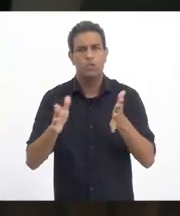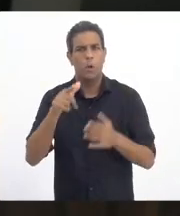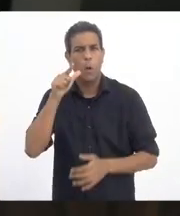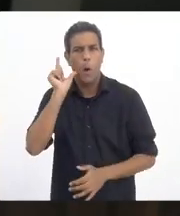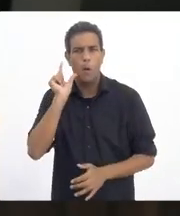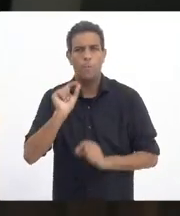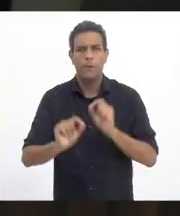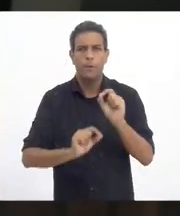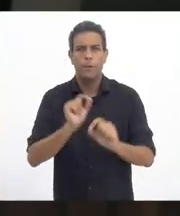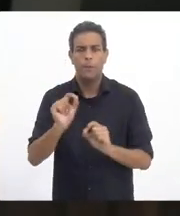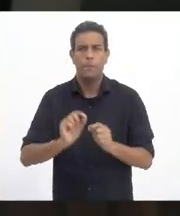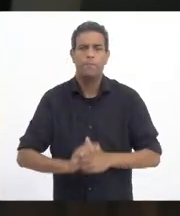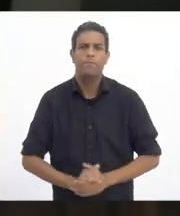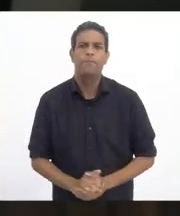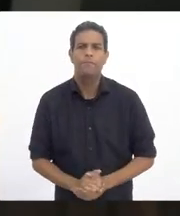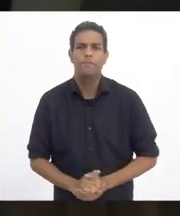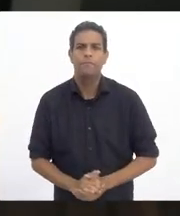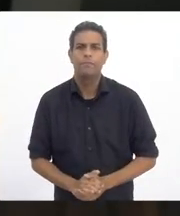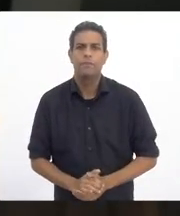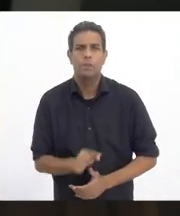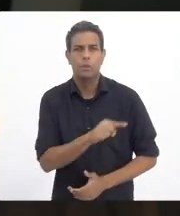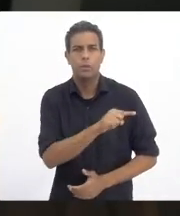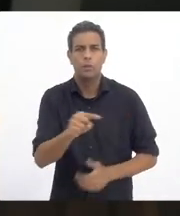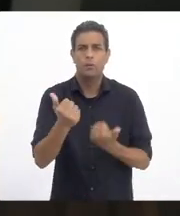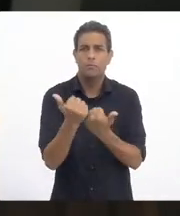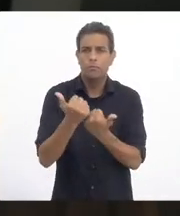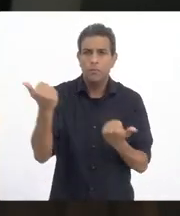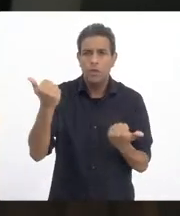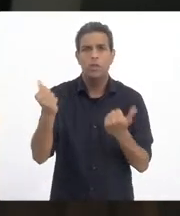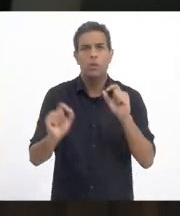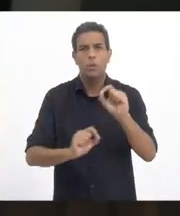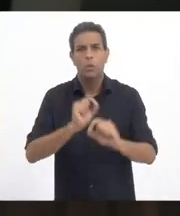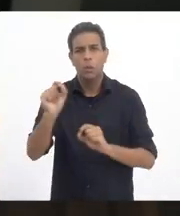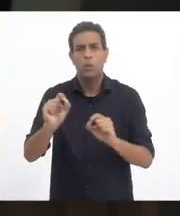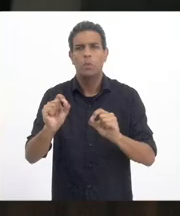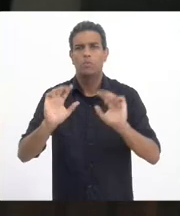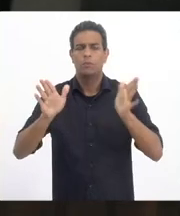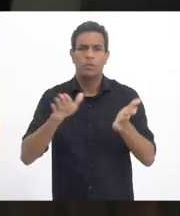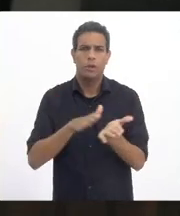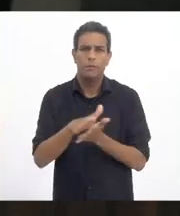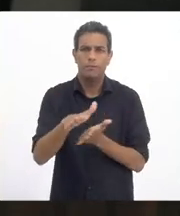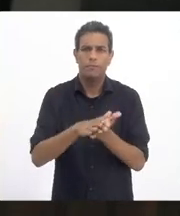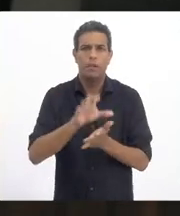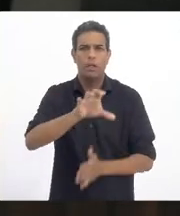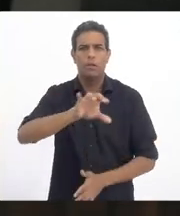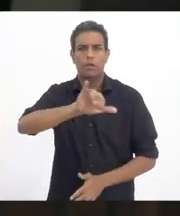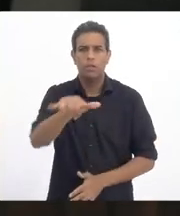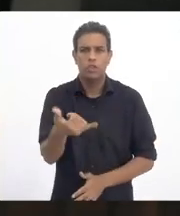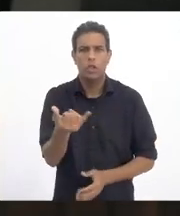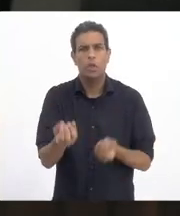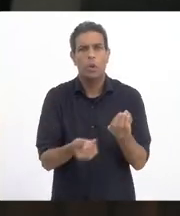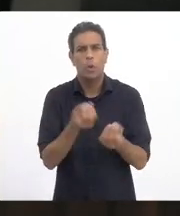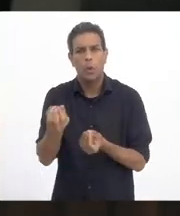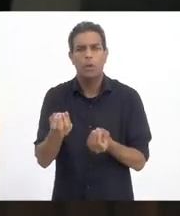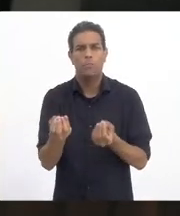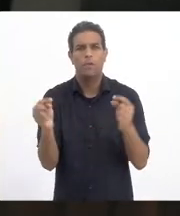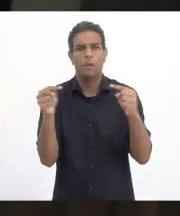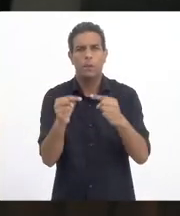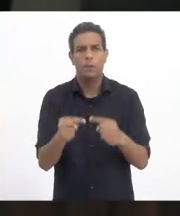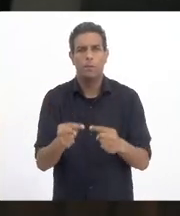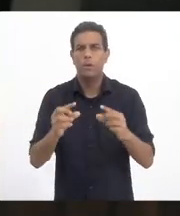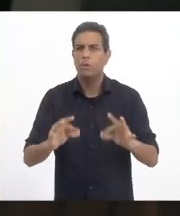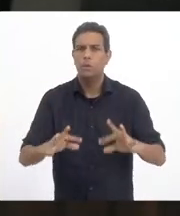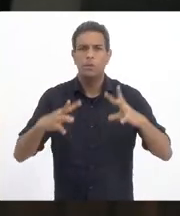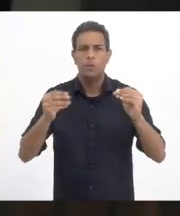ontem o parecer do substitutivo da CCJ foi publicado sem atropelos e já